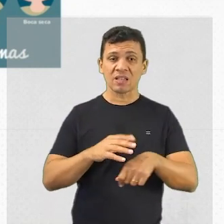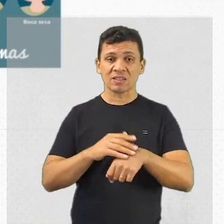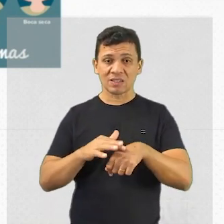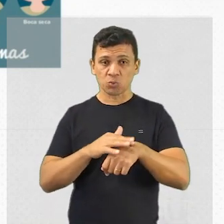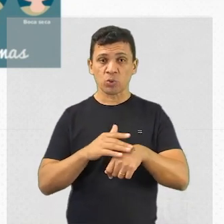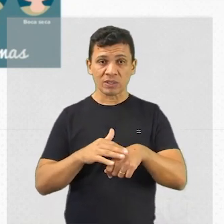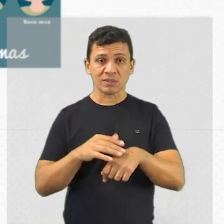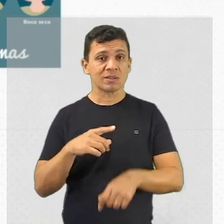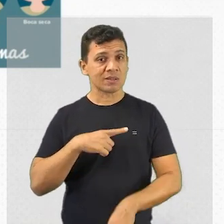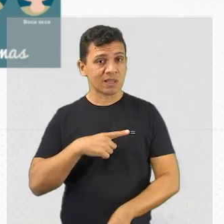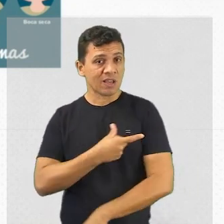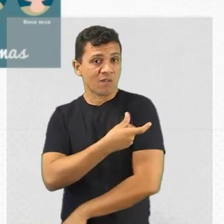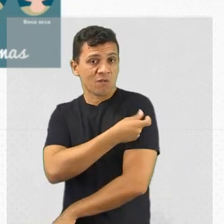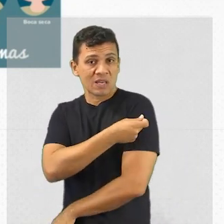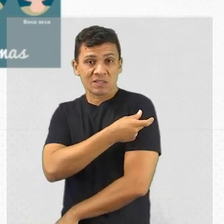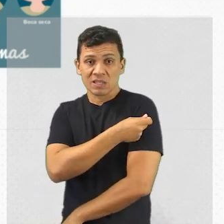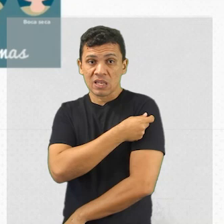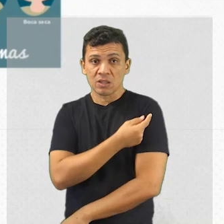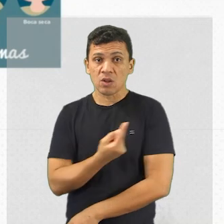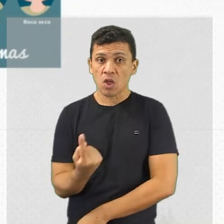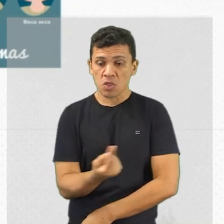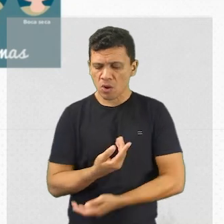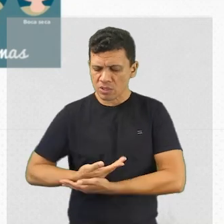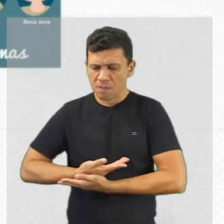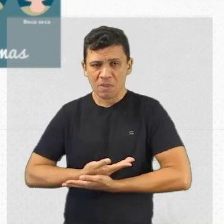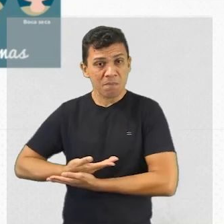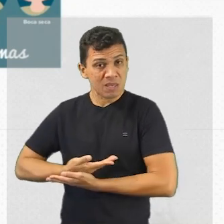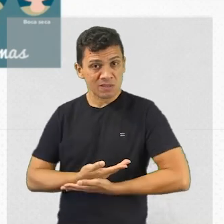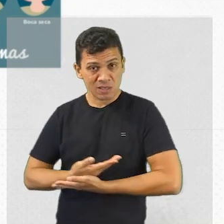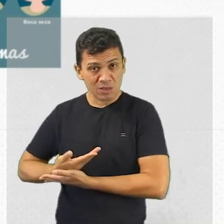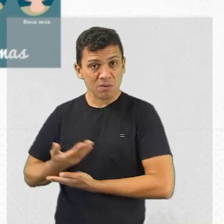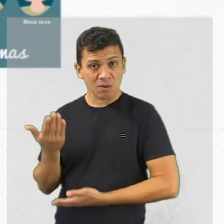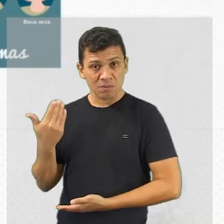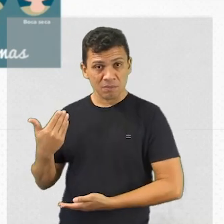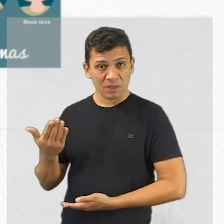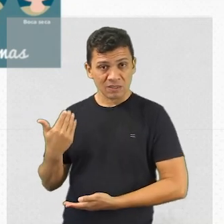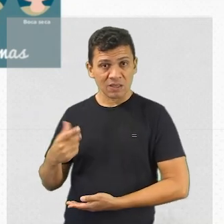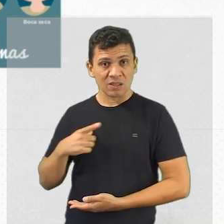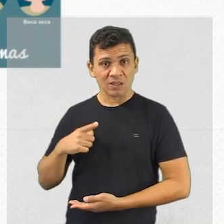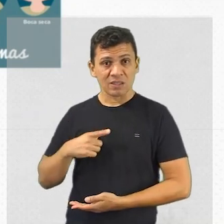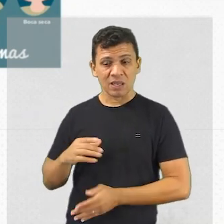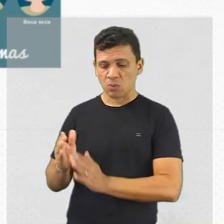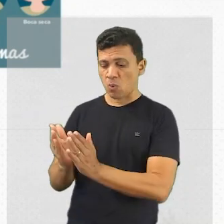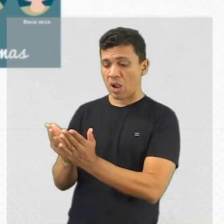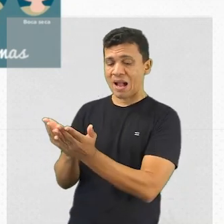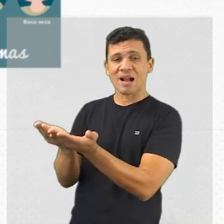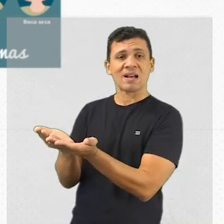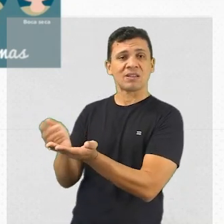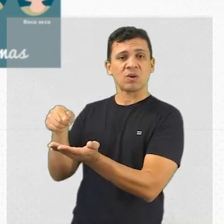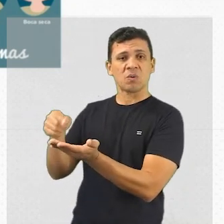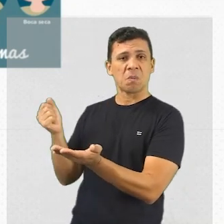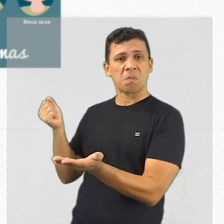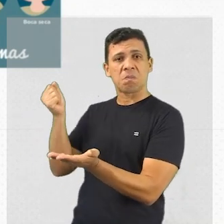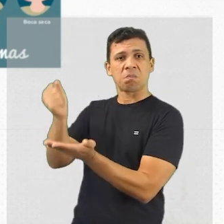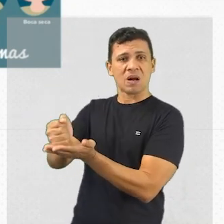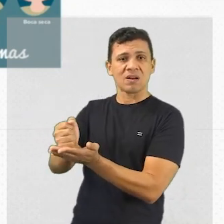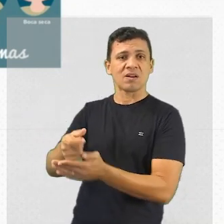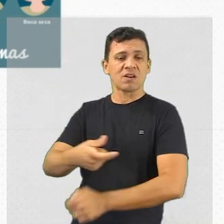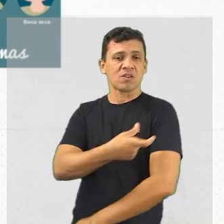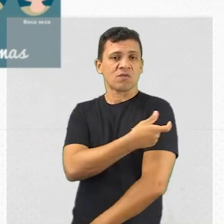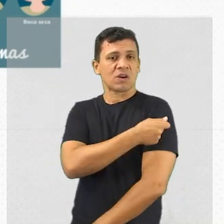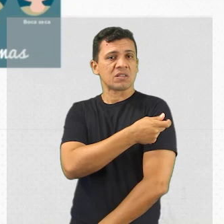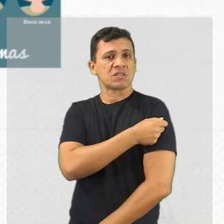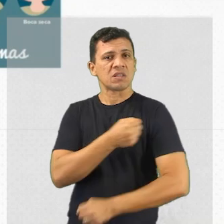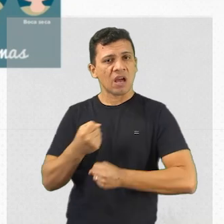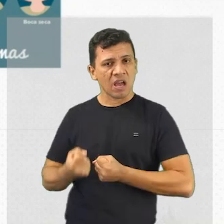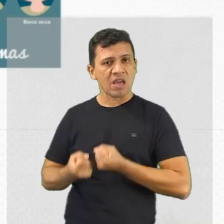recebe vacinas, né? Desde quando a gente é bebezinho, né? No nosso cartão de vacina, então é importante a gente reforçar